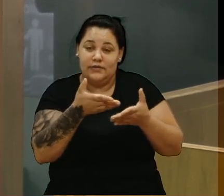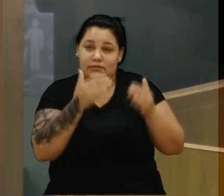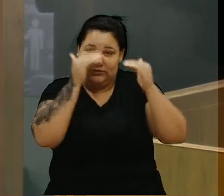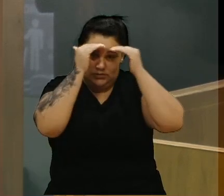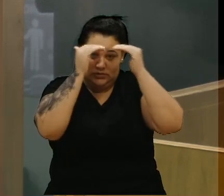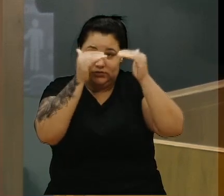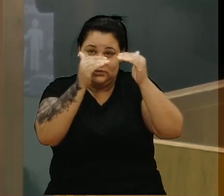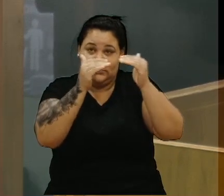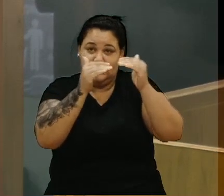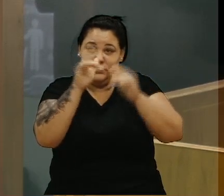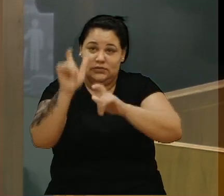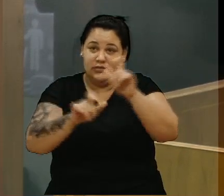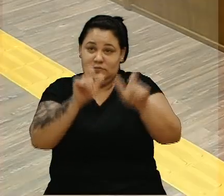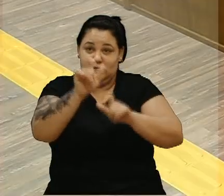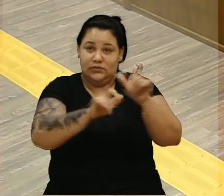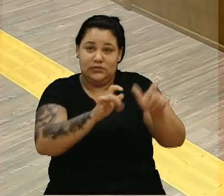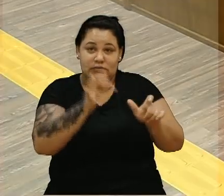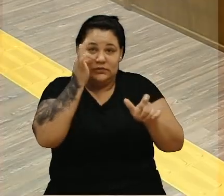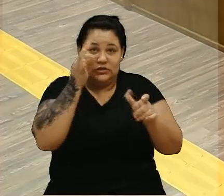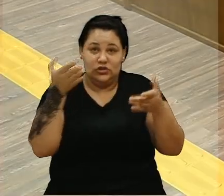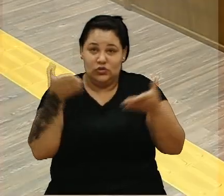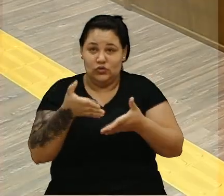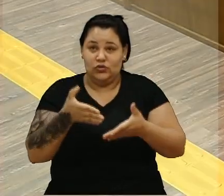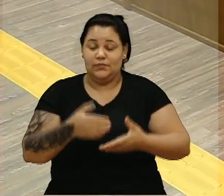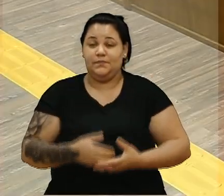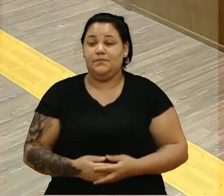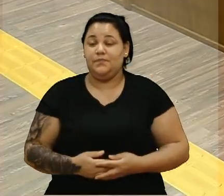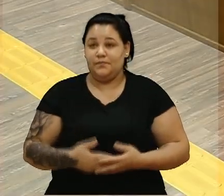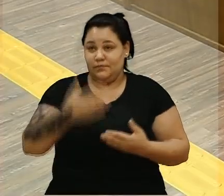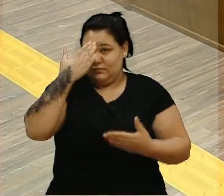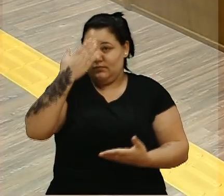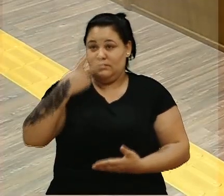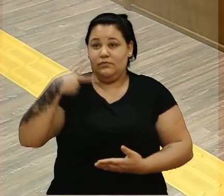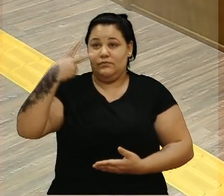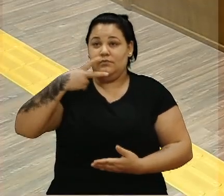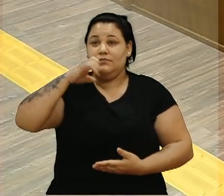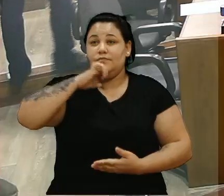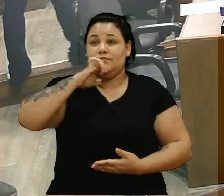moradores que estão aqui. Muito obrigada. Obrigado, vereadora Estela. Em declaração de líder, a bancada do